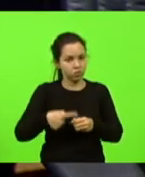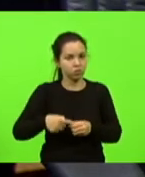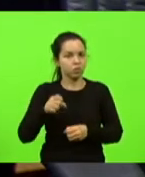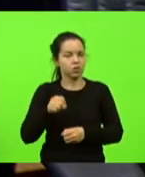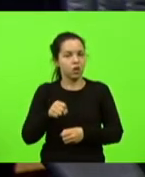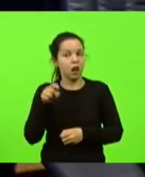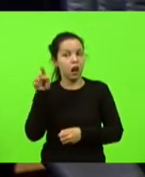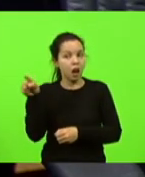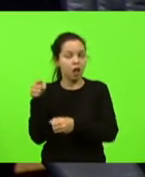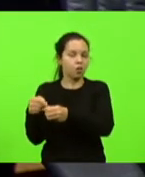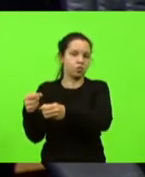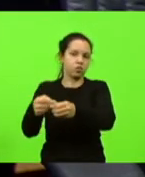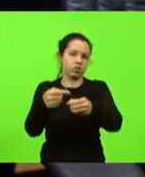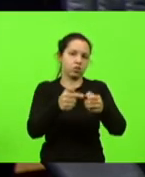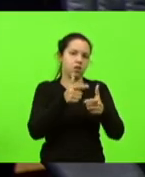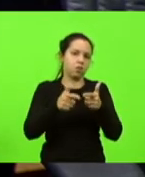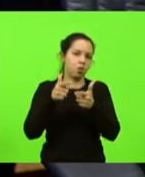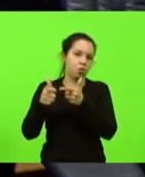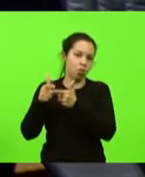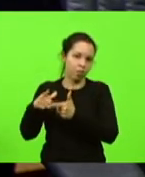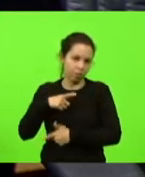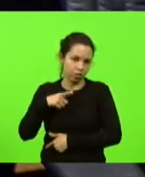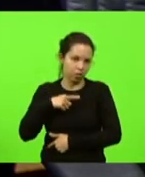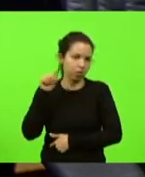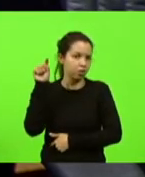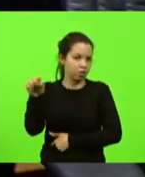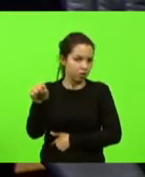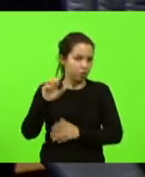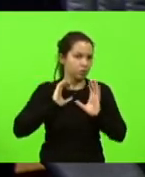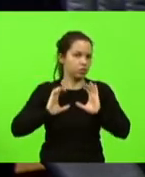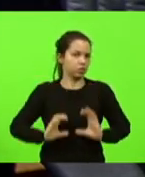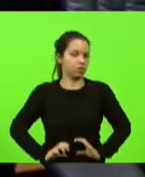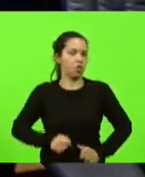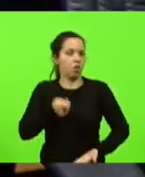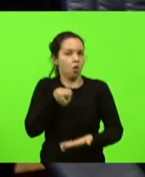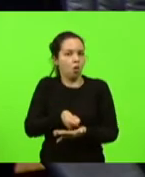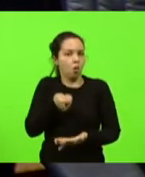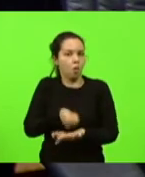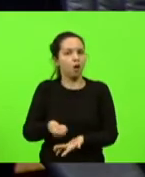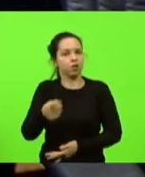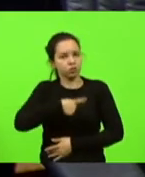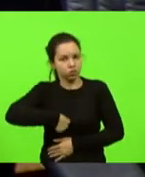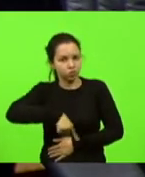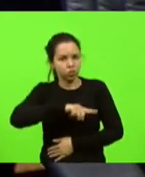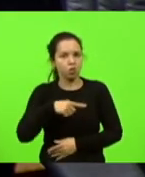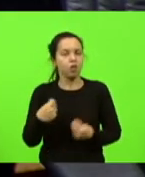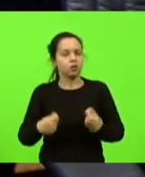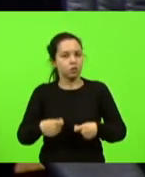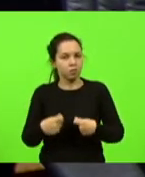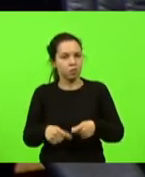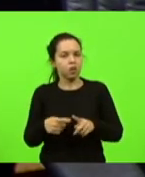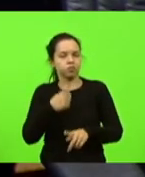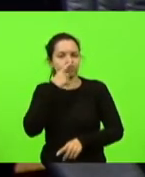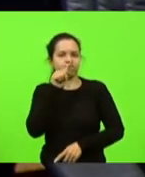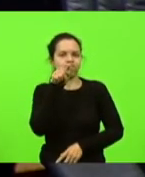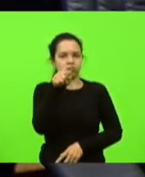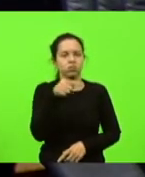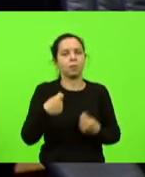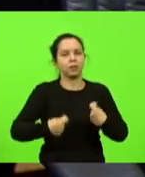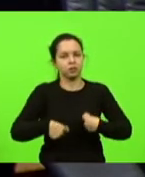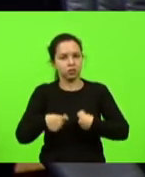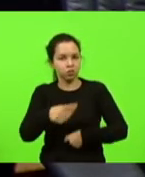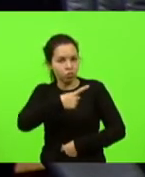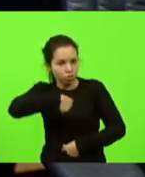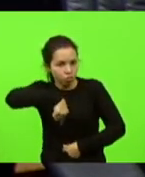que o problema acontece, é lá que o cidadão consegue cobrar de nós e botar o dedo na ponta do nosso nariz. E é para eles que nós temos que